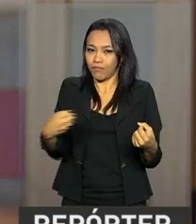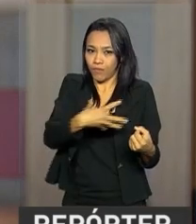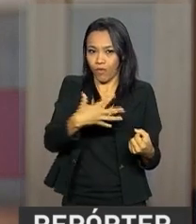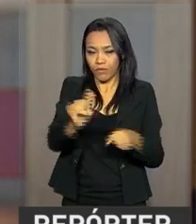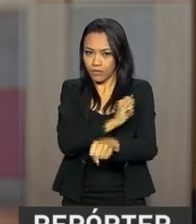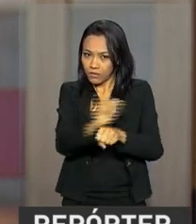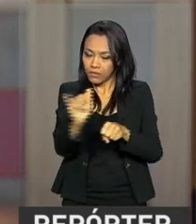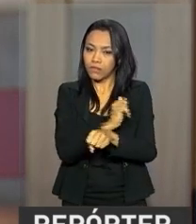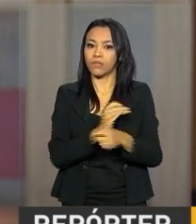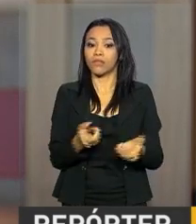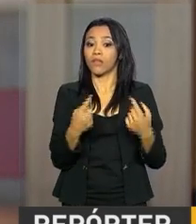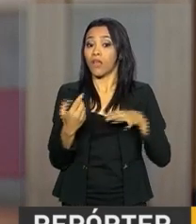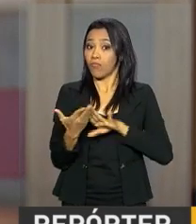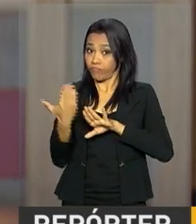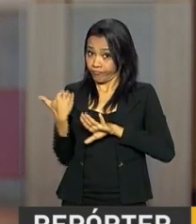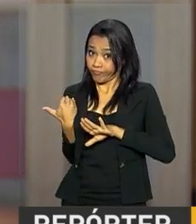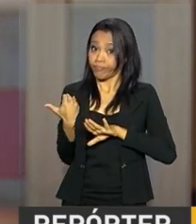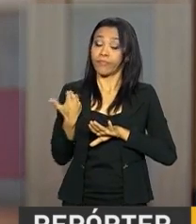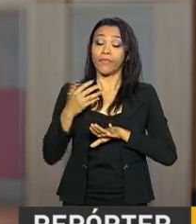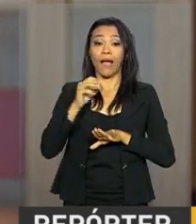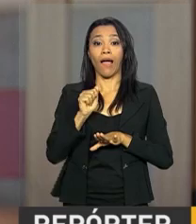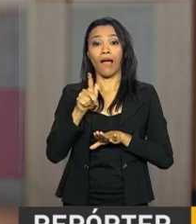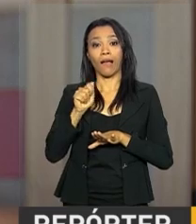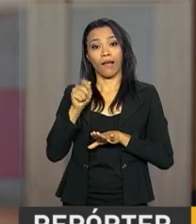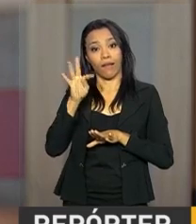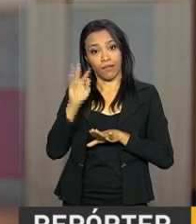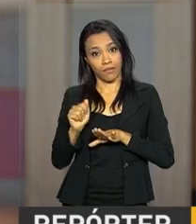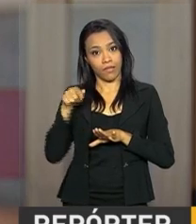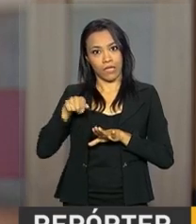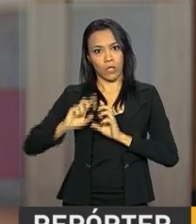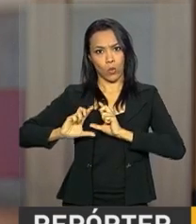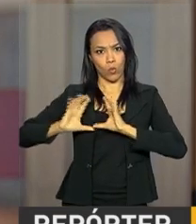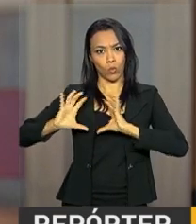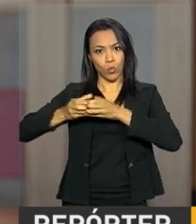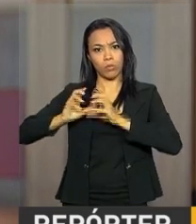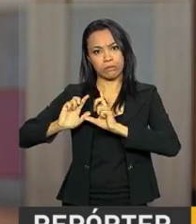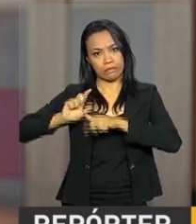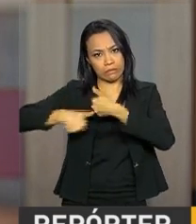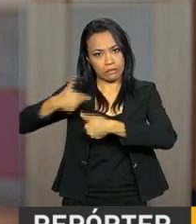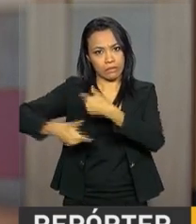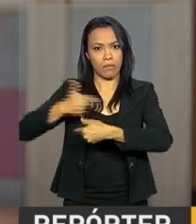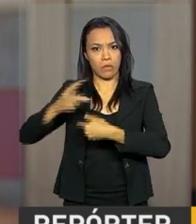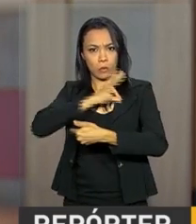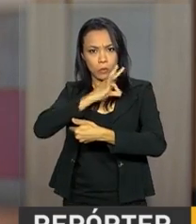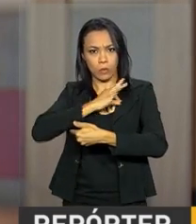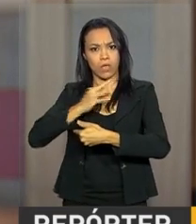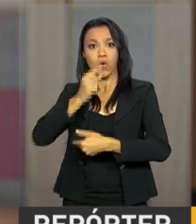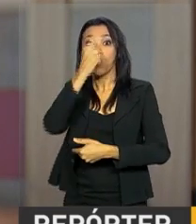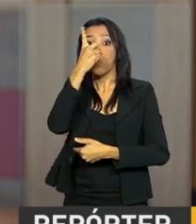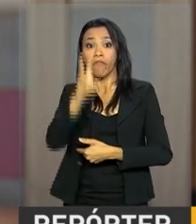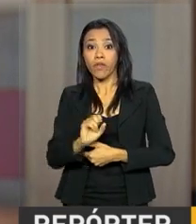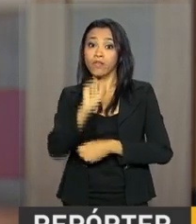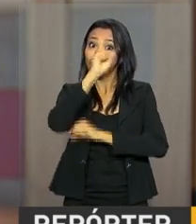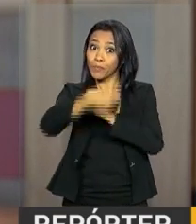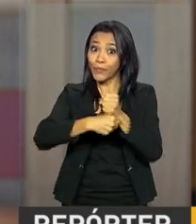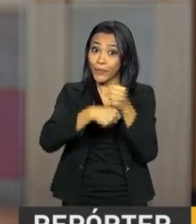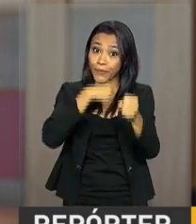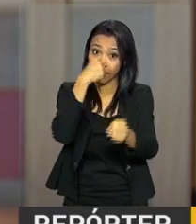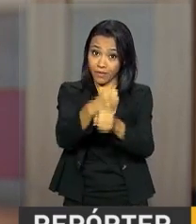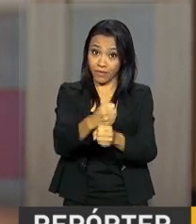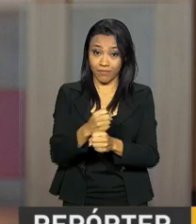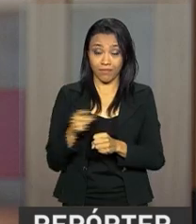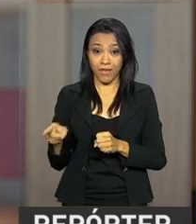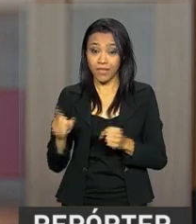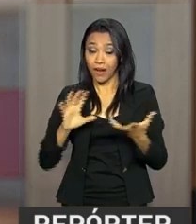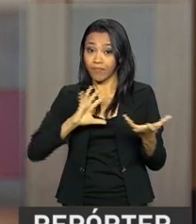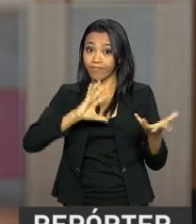fazemos a operação ágata operação gigante que era realizada uma vez por ano mas isso tornava previsível